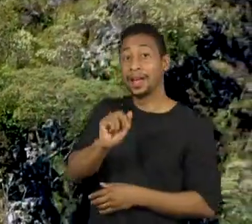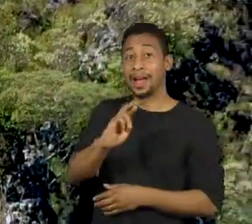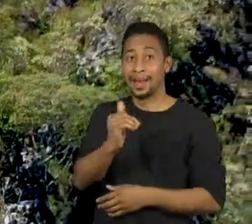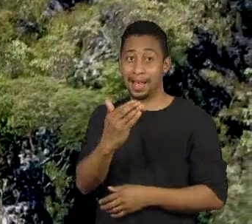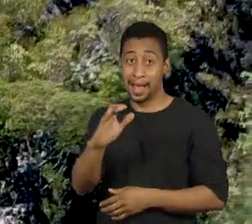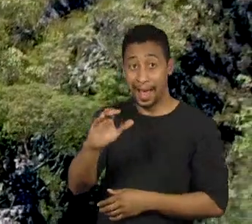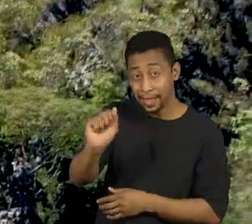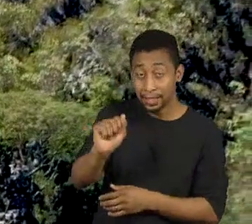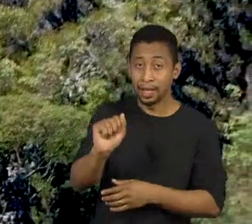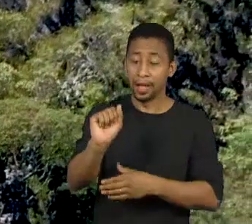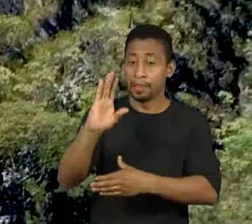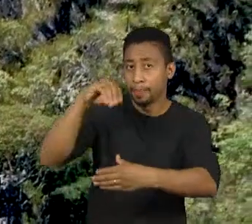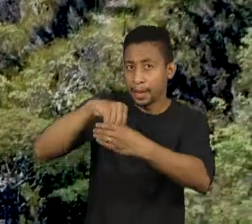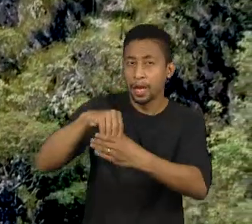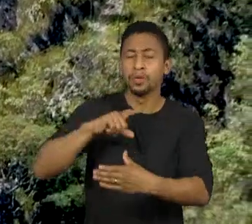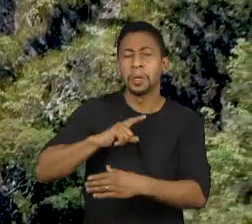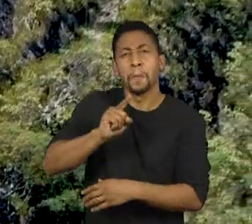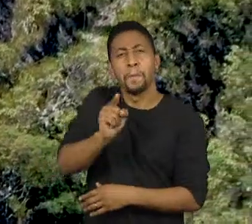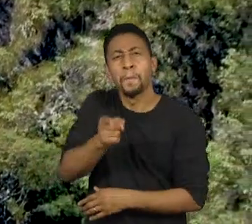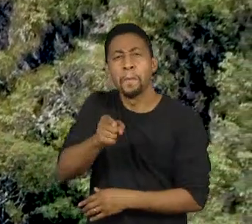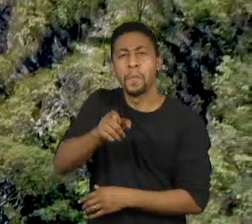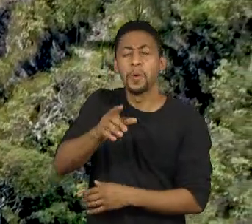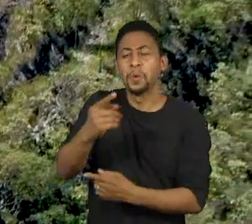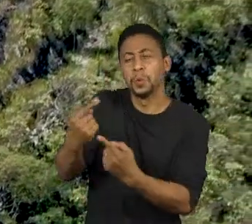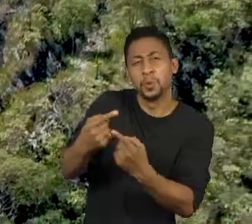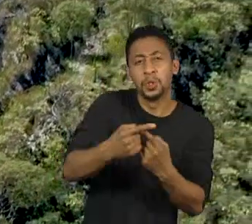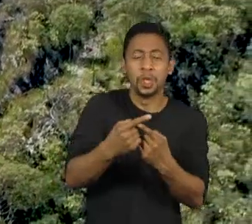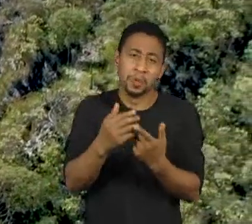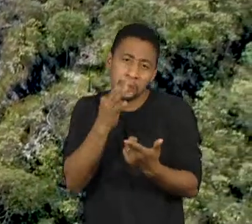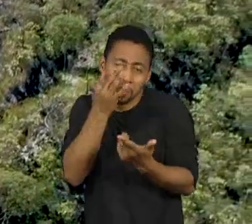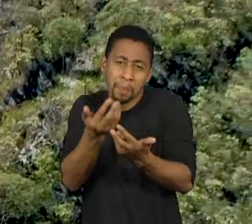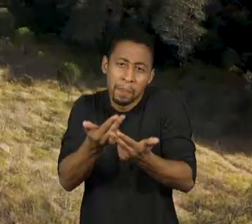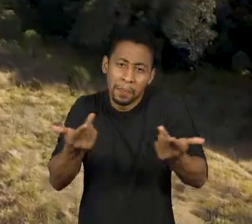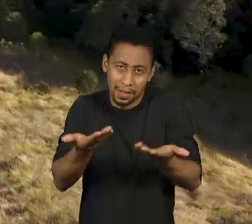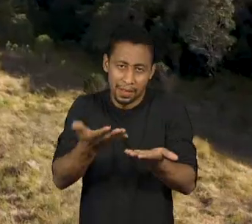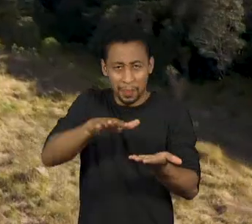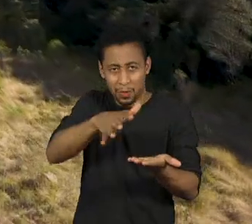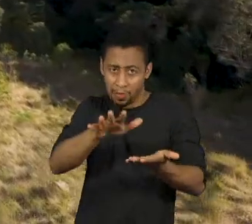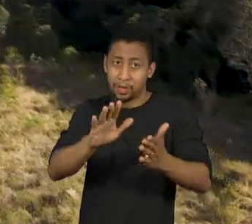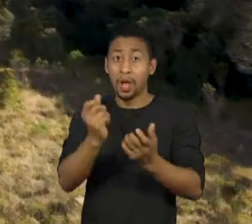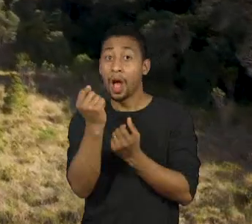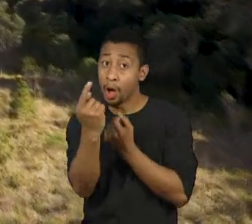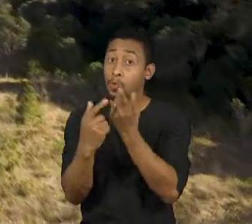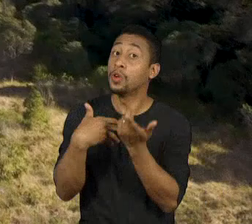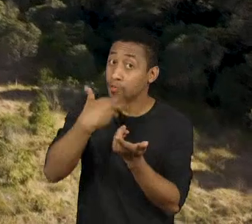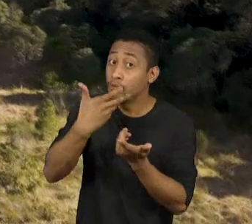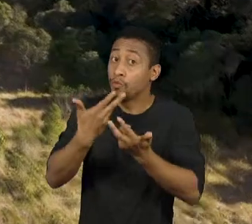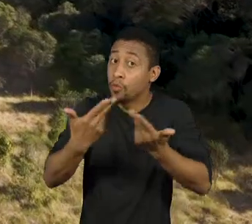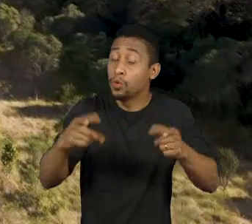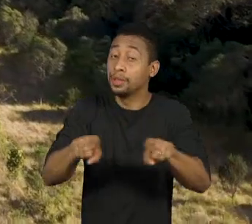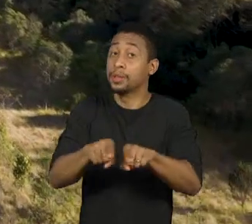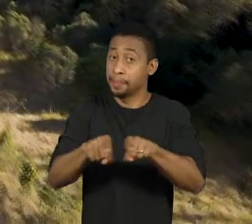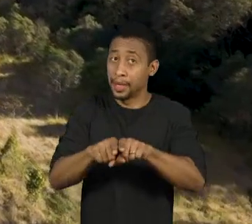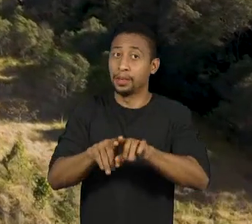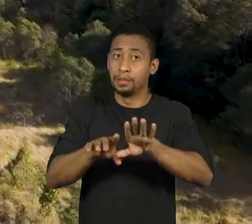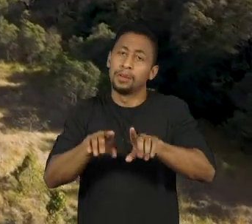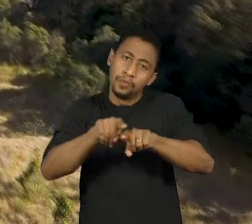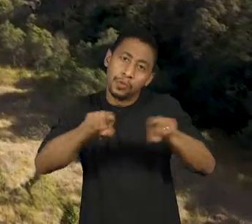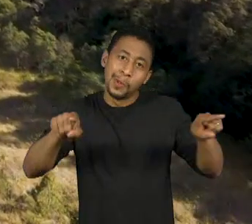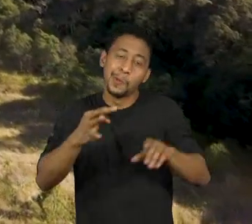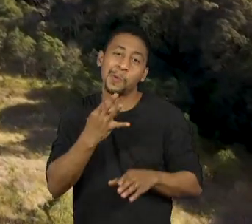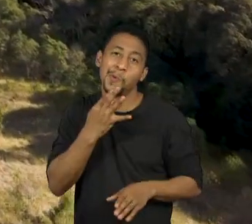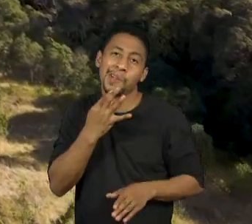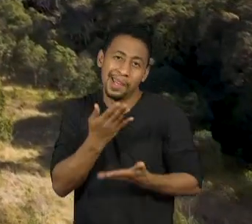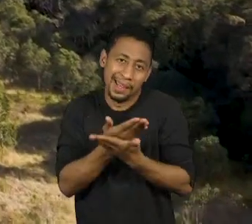espécies de plantas angiospermas. São essas plantas que têm flores, que têm frutos, né? Que a gente conhece próximo de casa